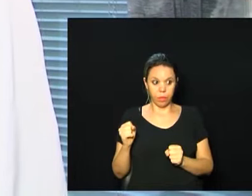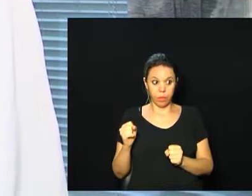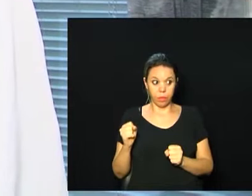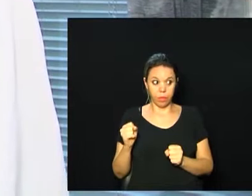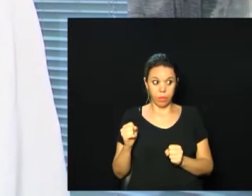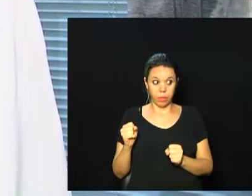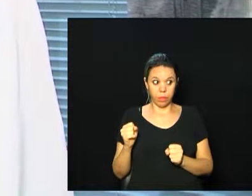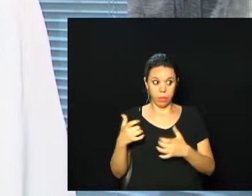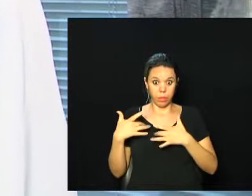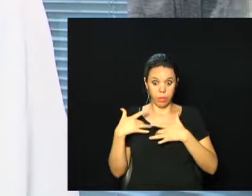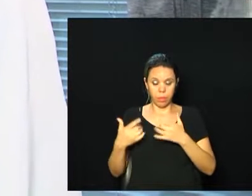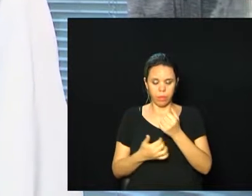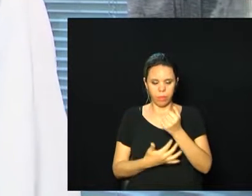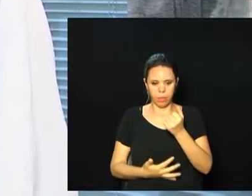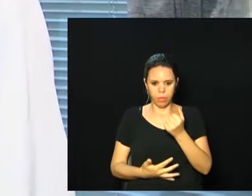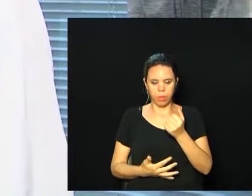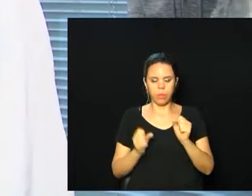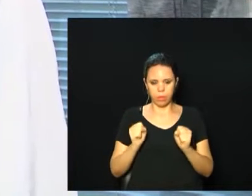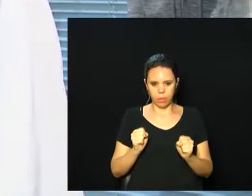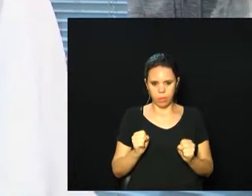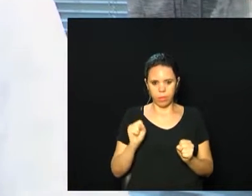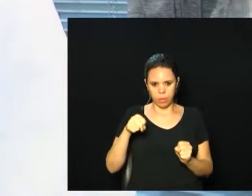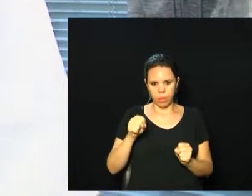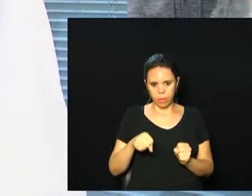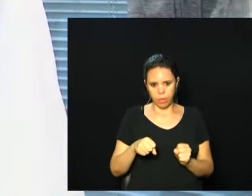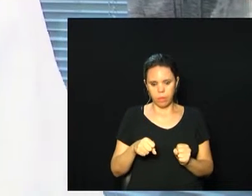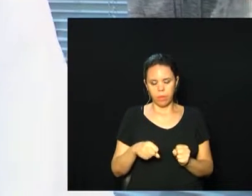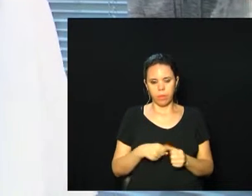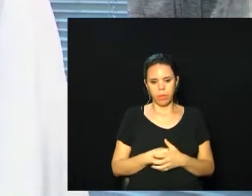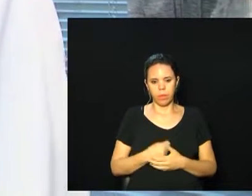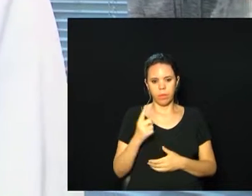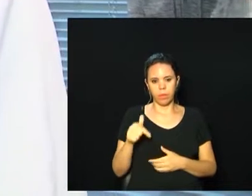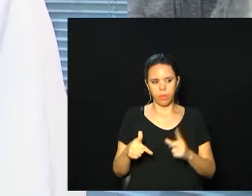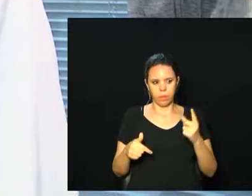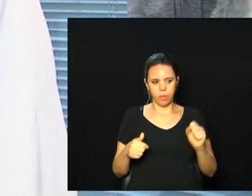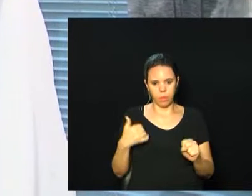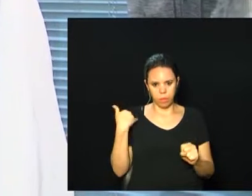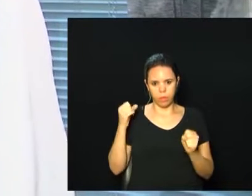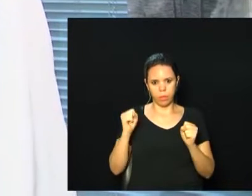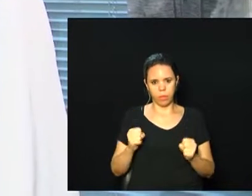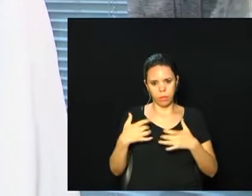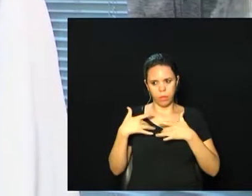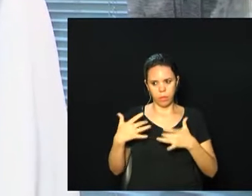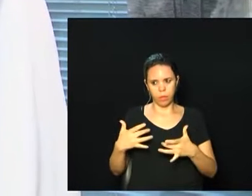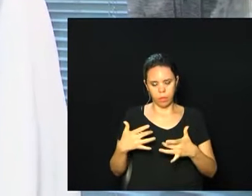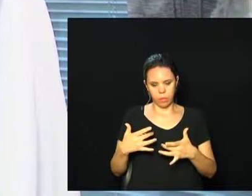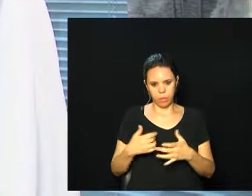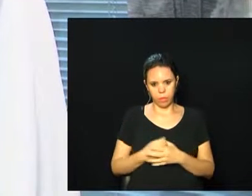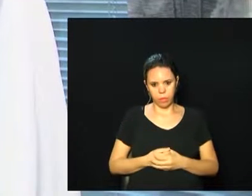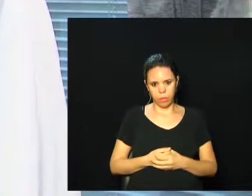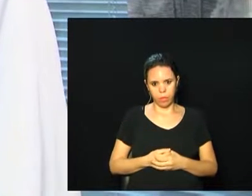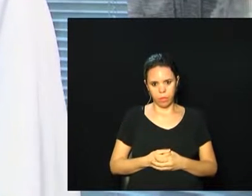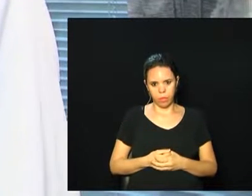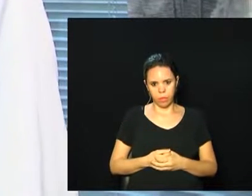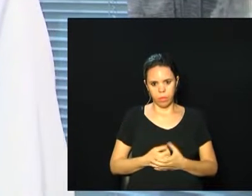Podem votar. Podem doar? Podem. Aí eles, entre 17 e 18 anos, eles podem doar com